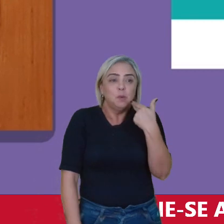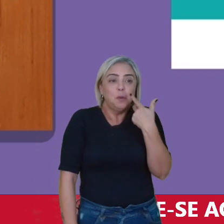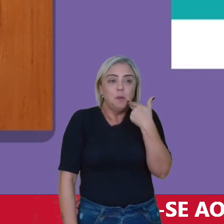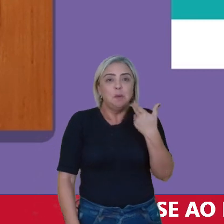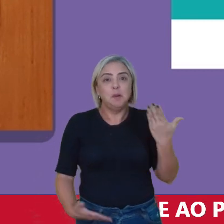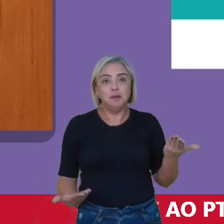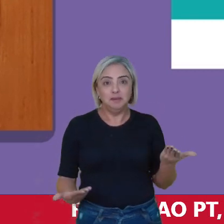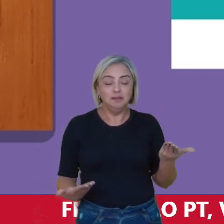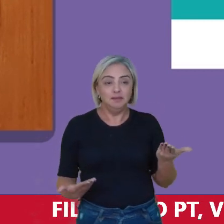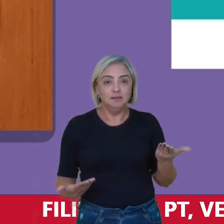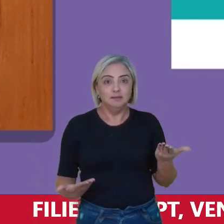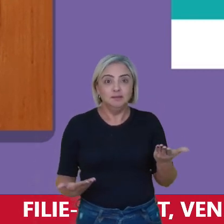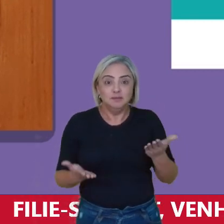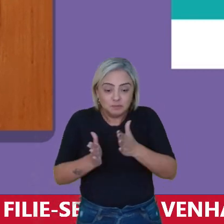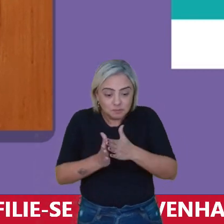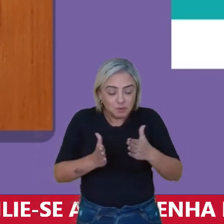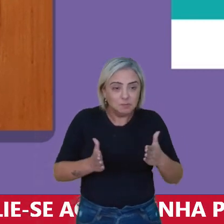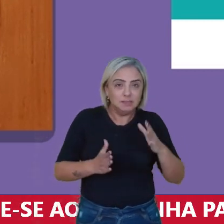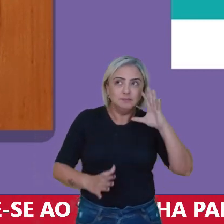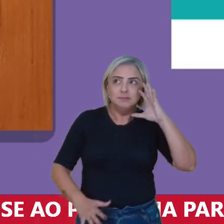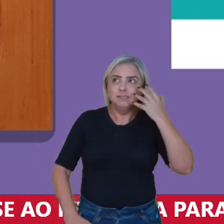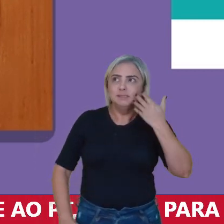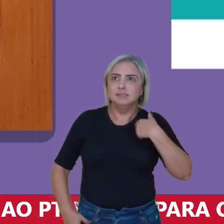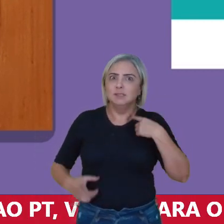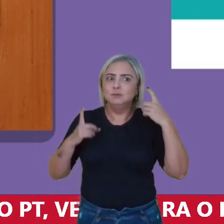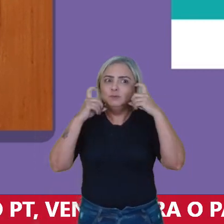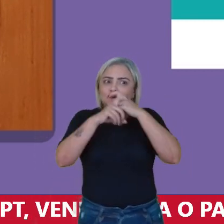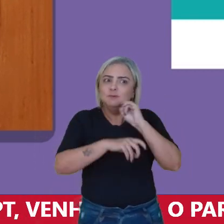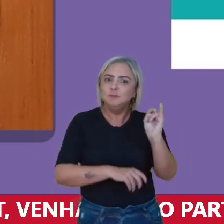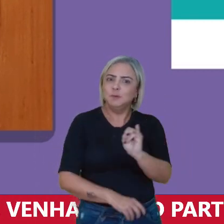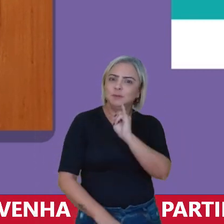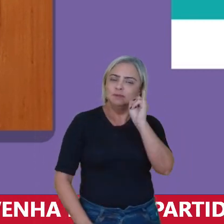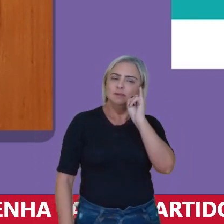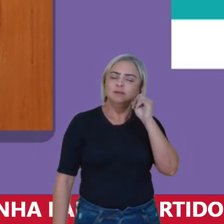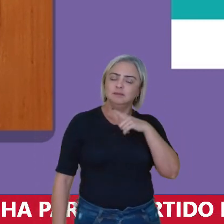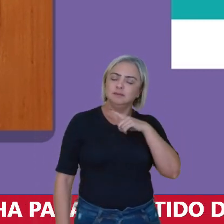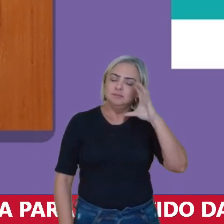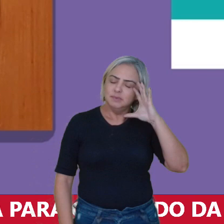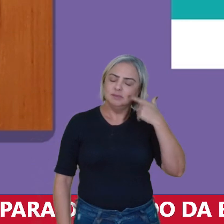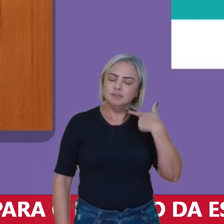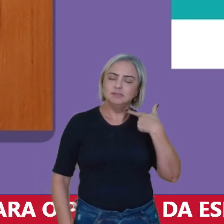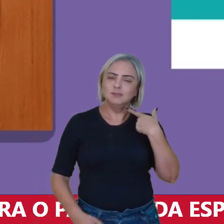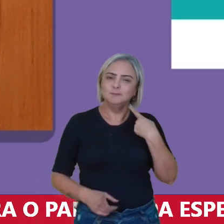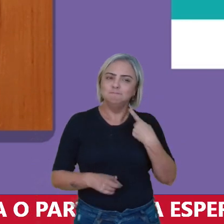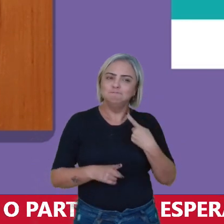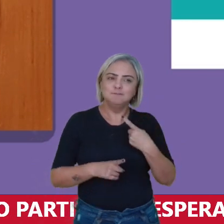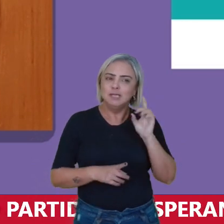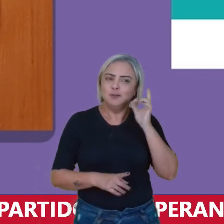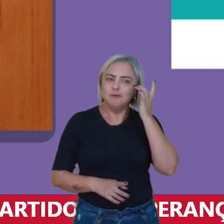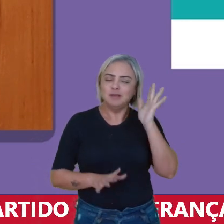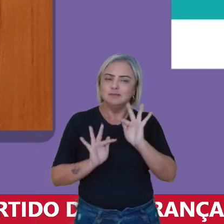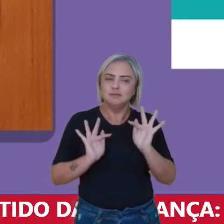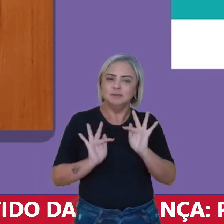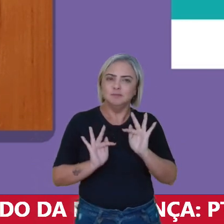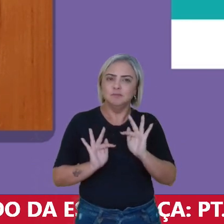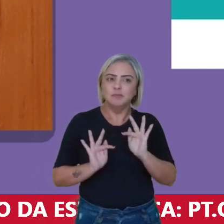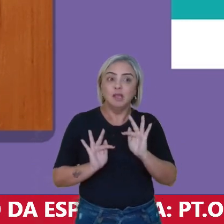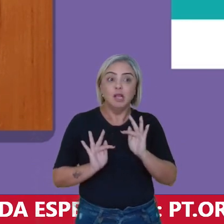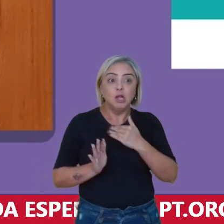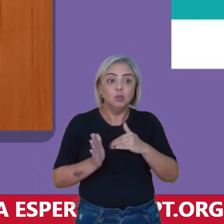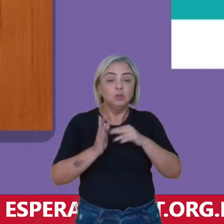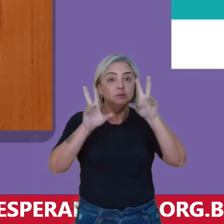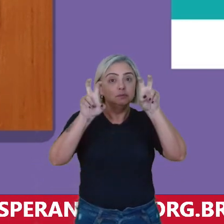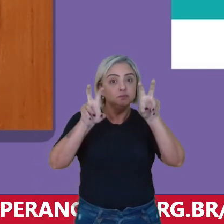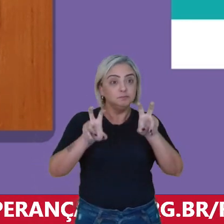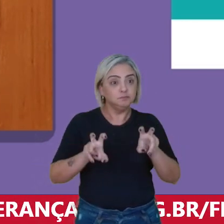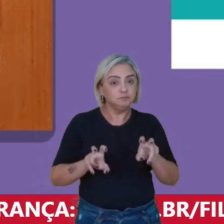que nesse momento, né, no momento de uma decisão tão difícil, tão importante, seja uma decisão dura. Todos os temas, na minha